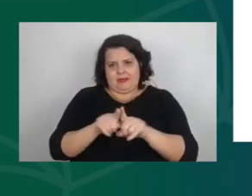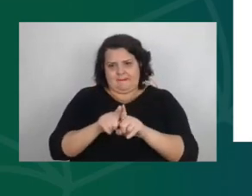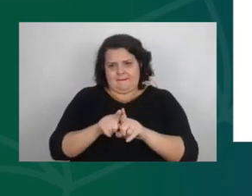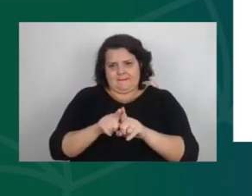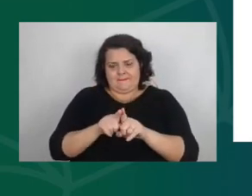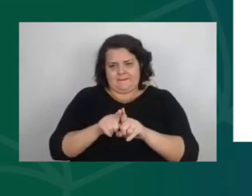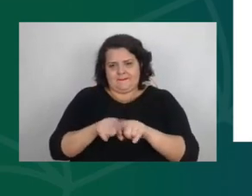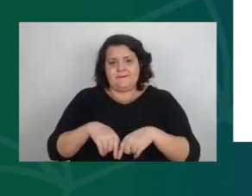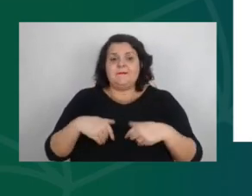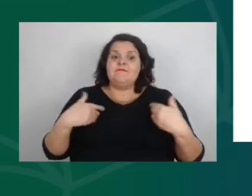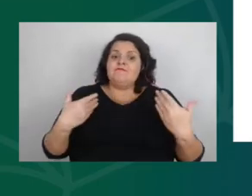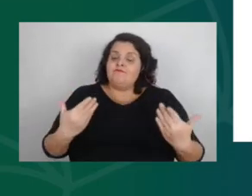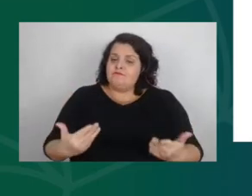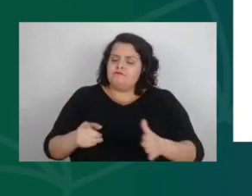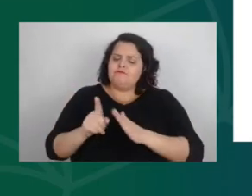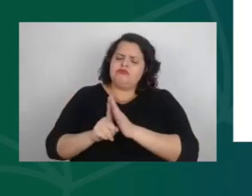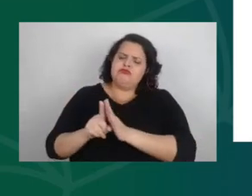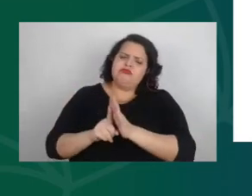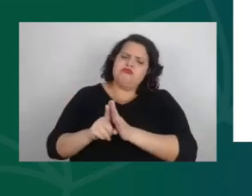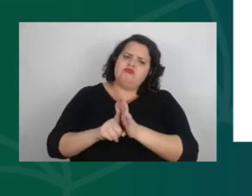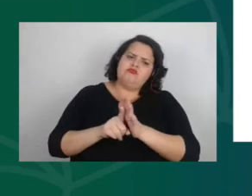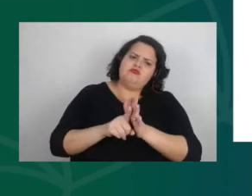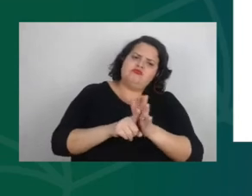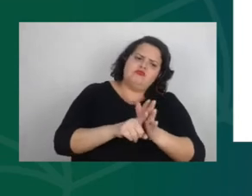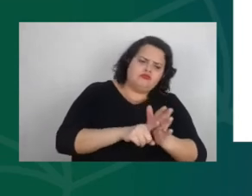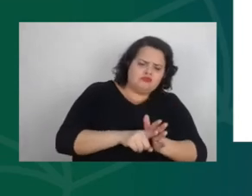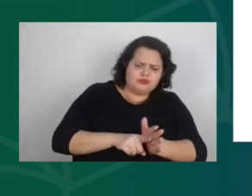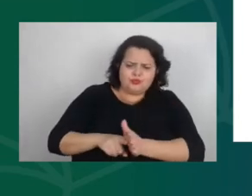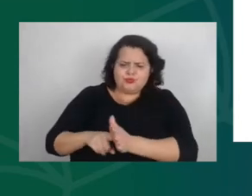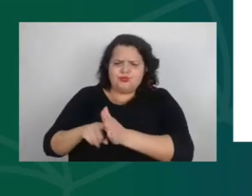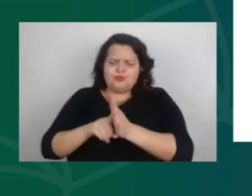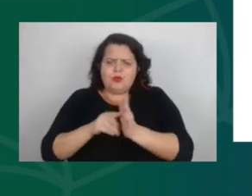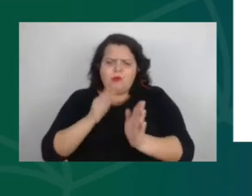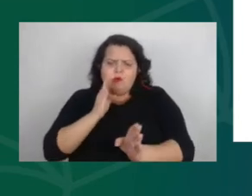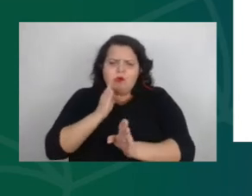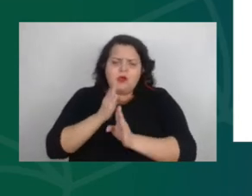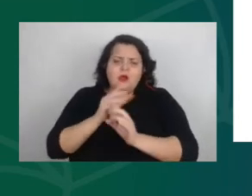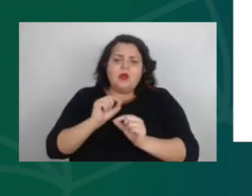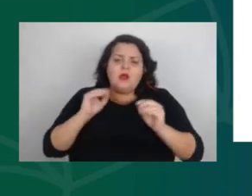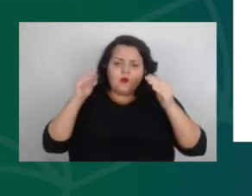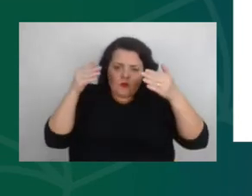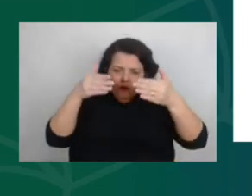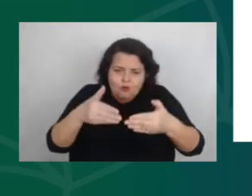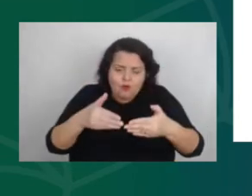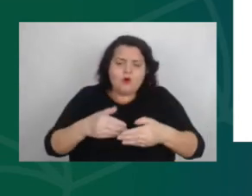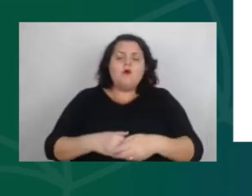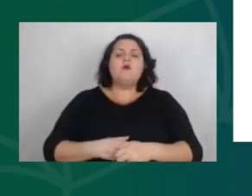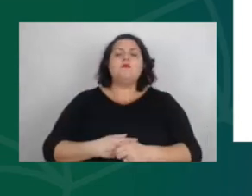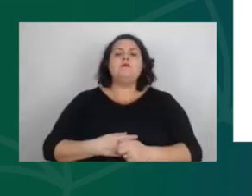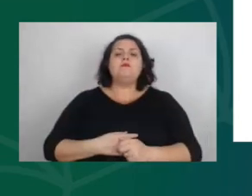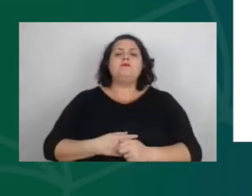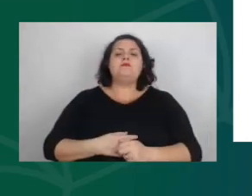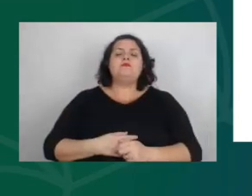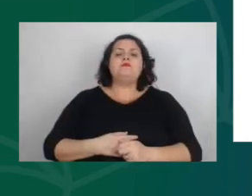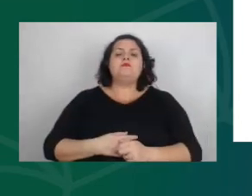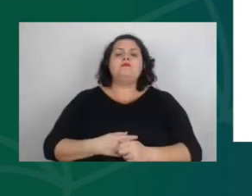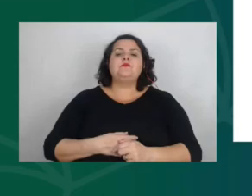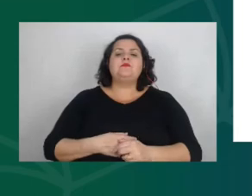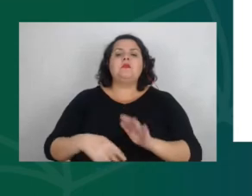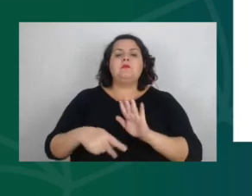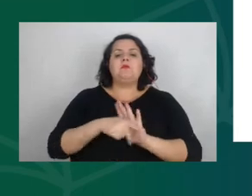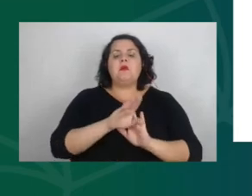delineamos esse estudo adicional, onde focamos, né, especialmente as crianças que estavam ali e